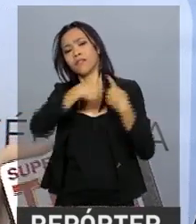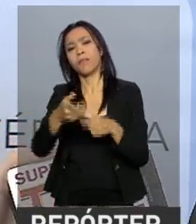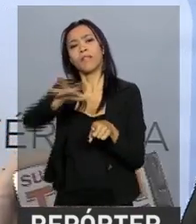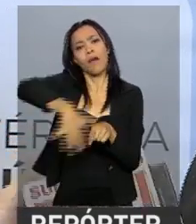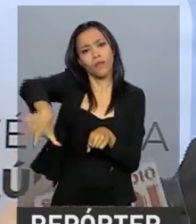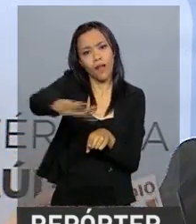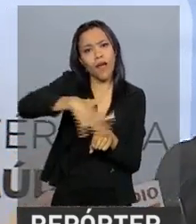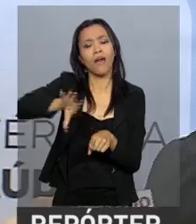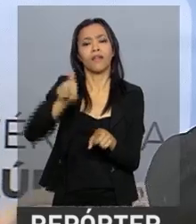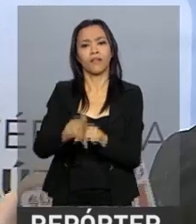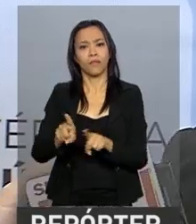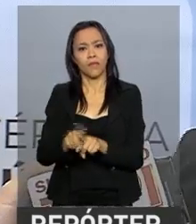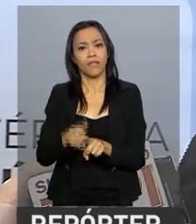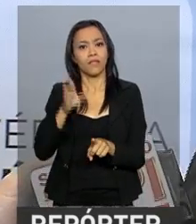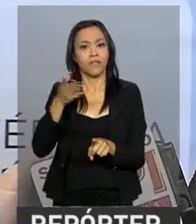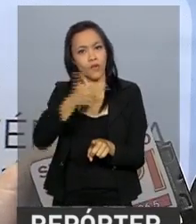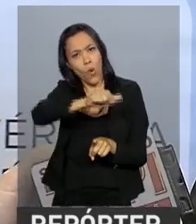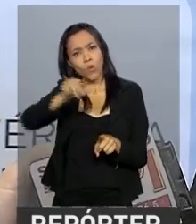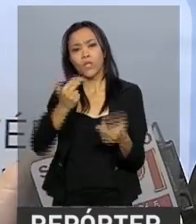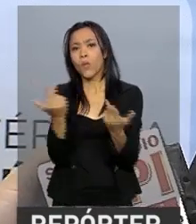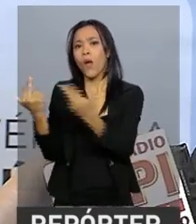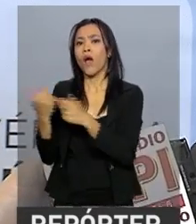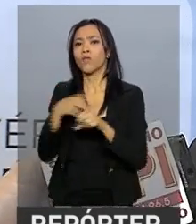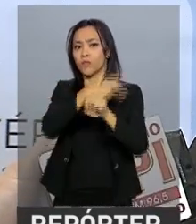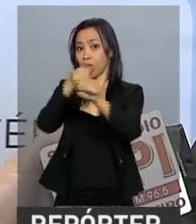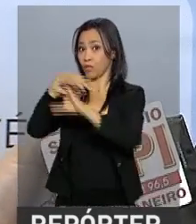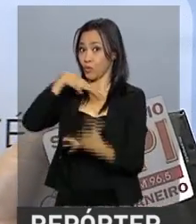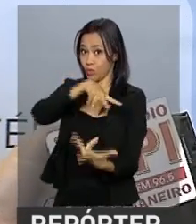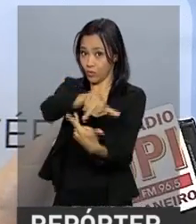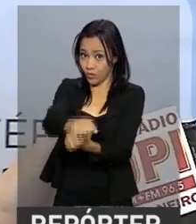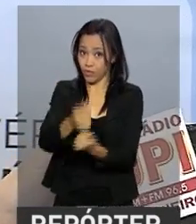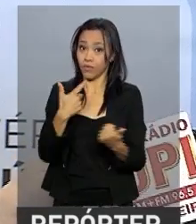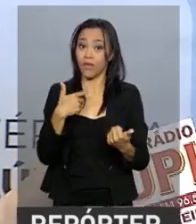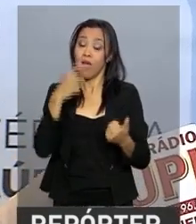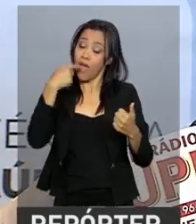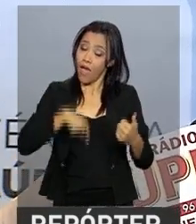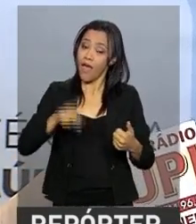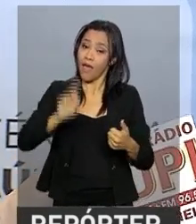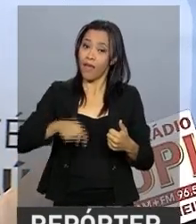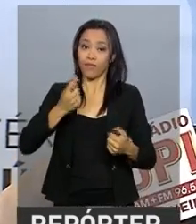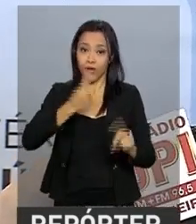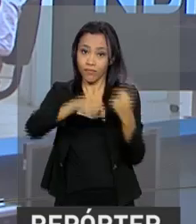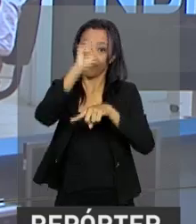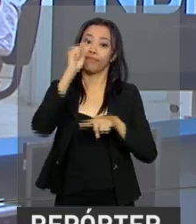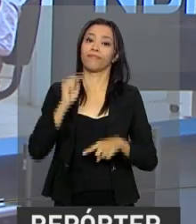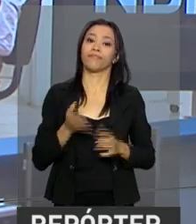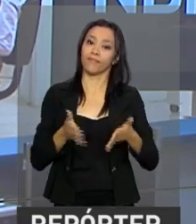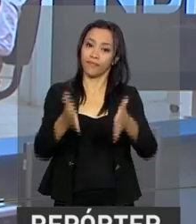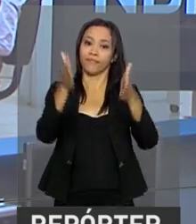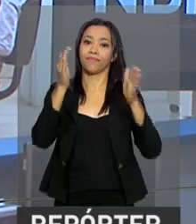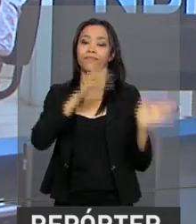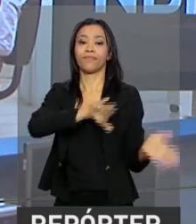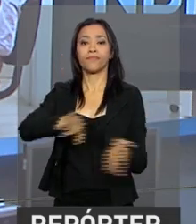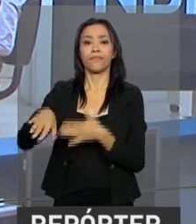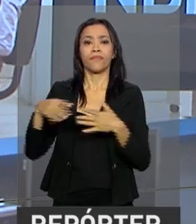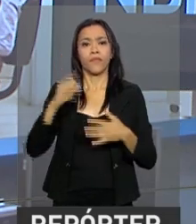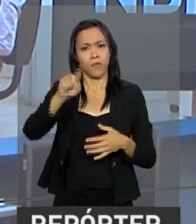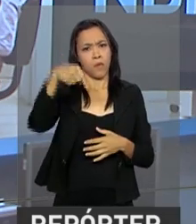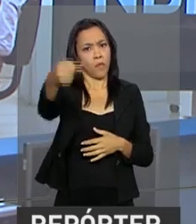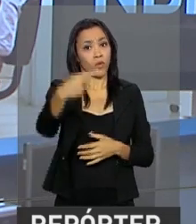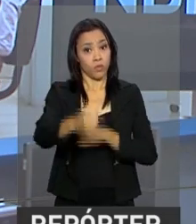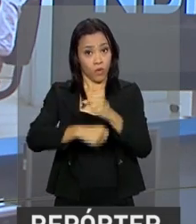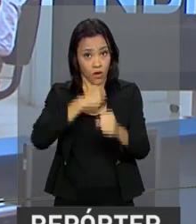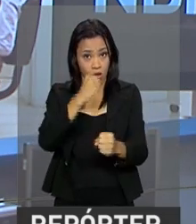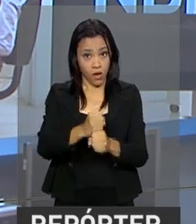na ponta em relação aos demais países do mundo. E esse é mais um passo nessa direção. E para o próximo ano estão